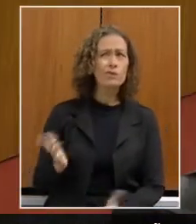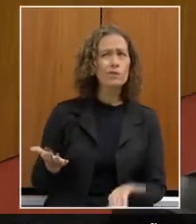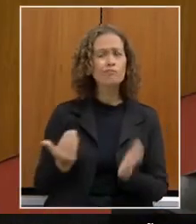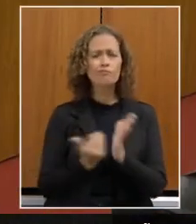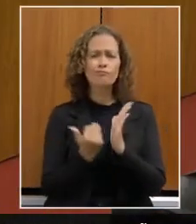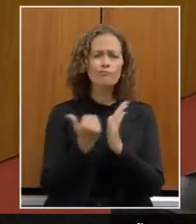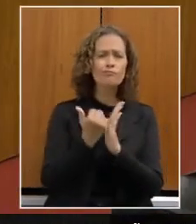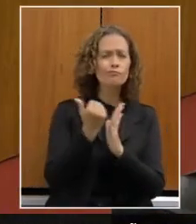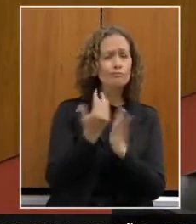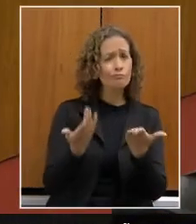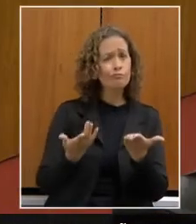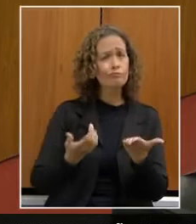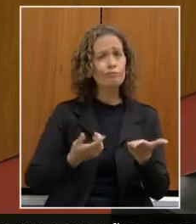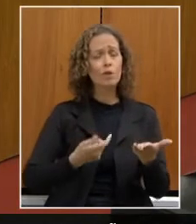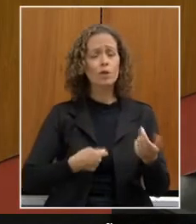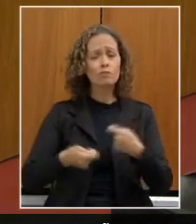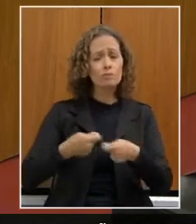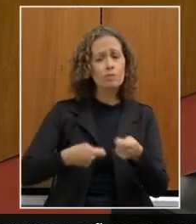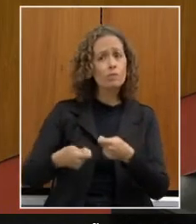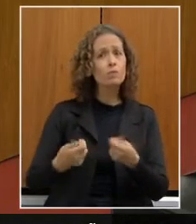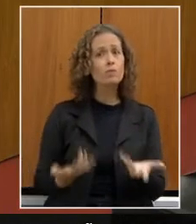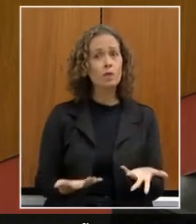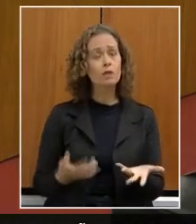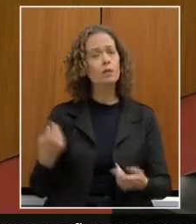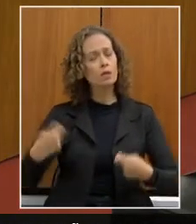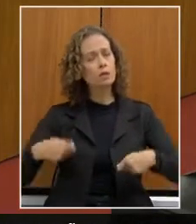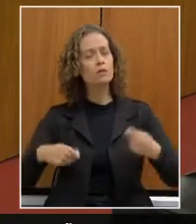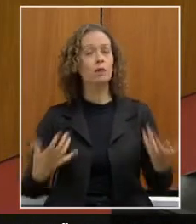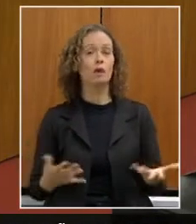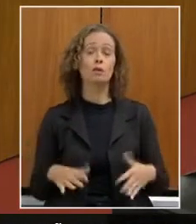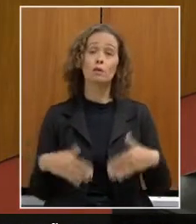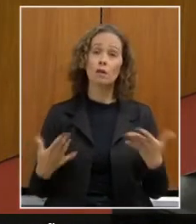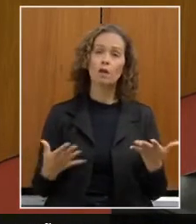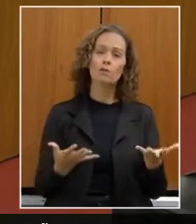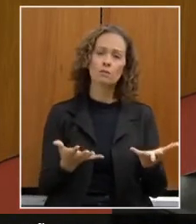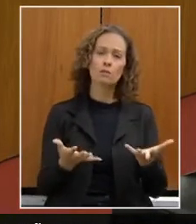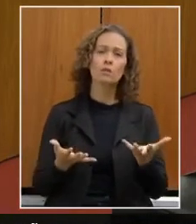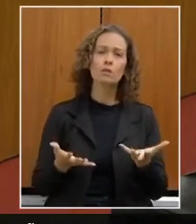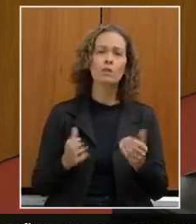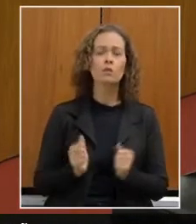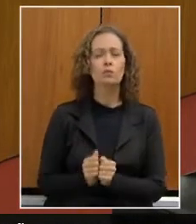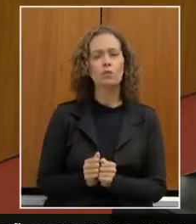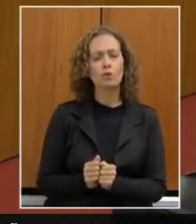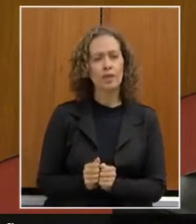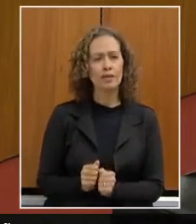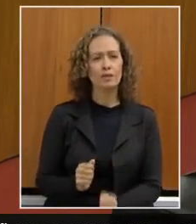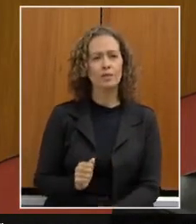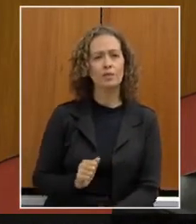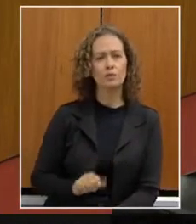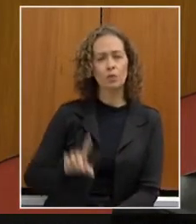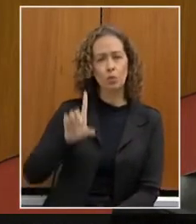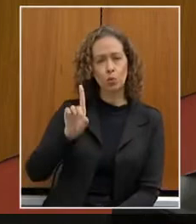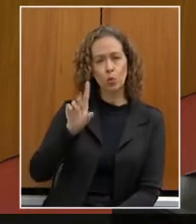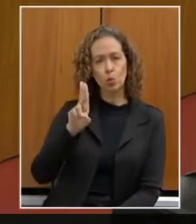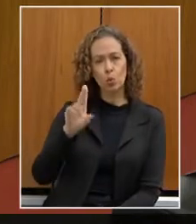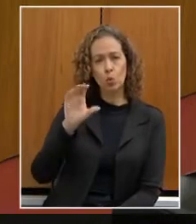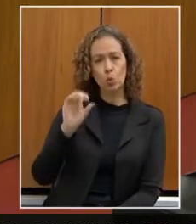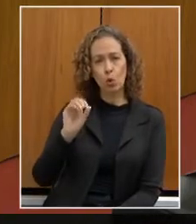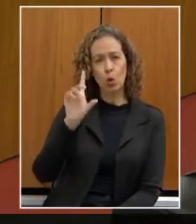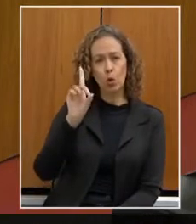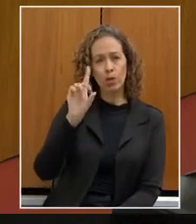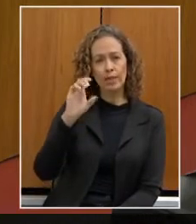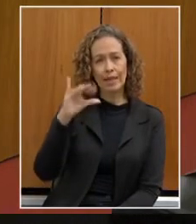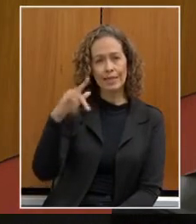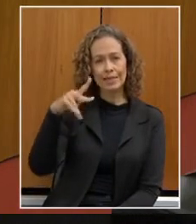os investimentos necessários. Então, eu queria que o senhor falasse sobre o doa décimo, se está regularmente sendo repassado, porque, se não